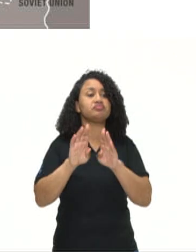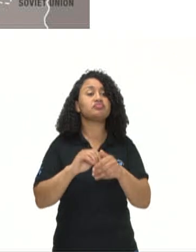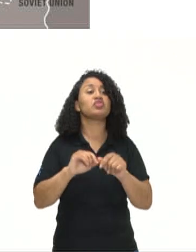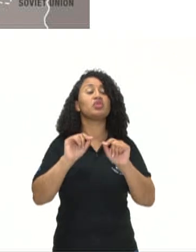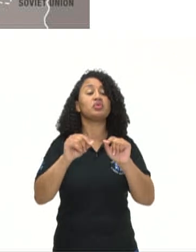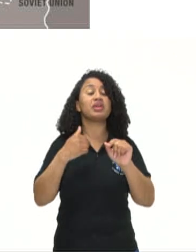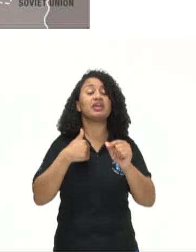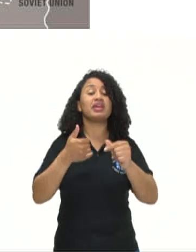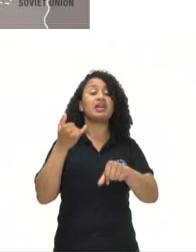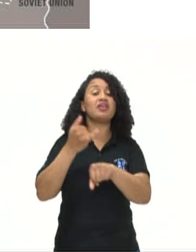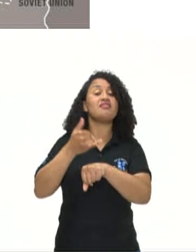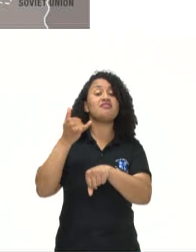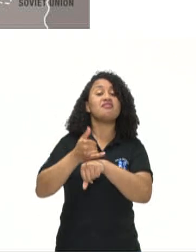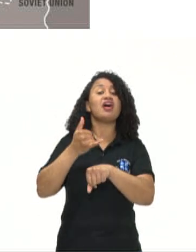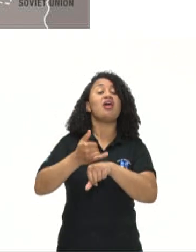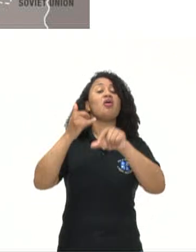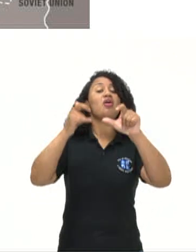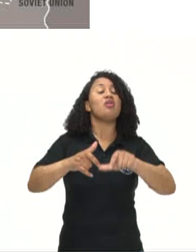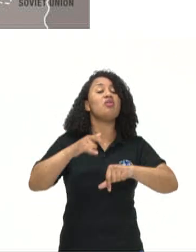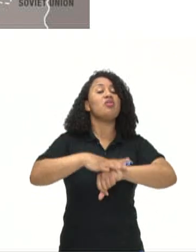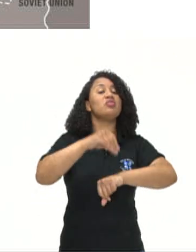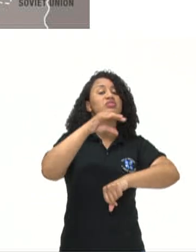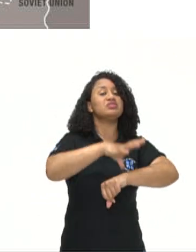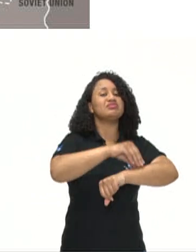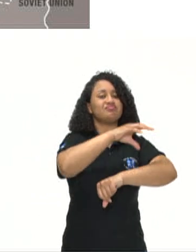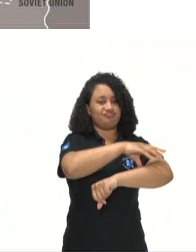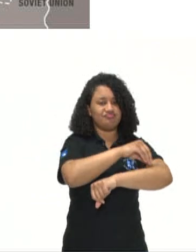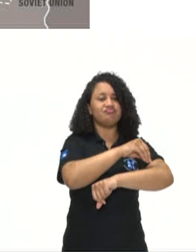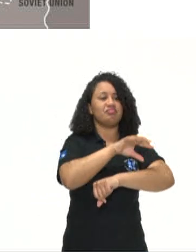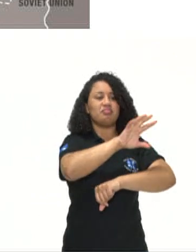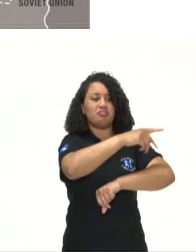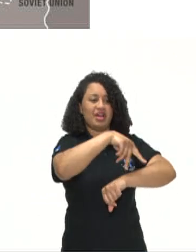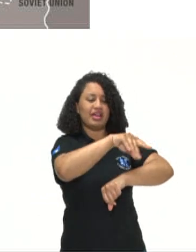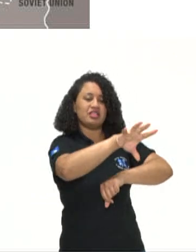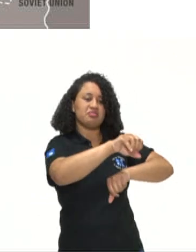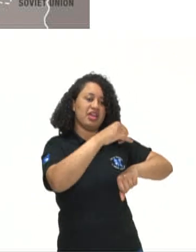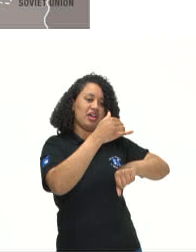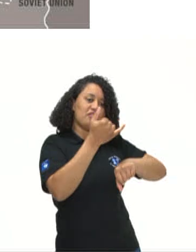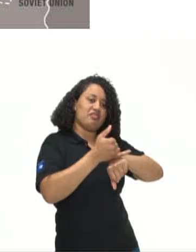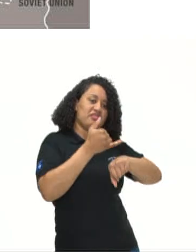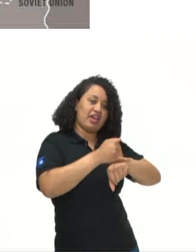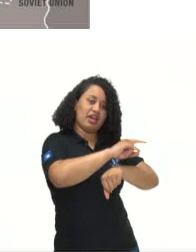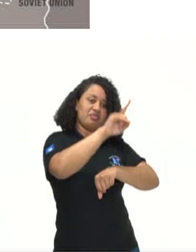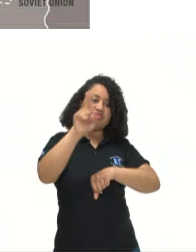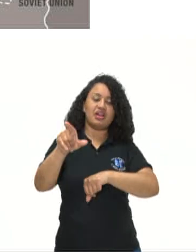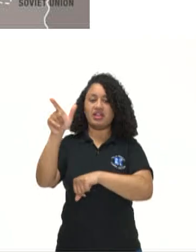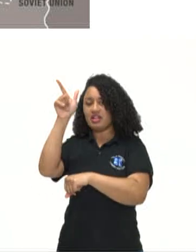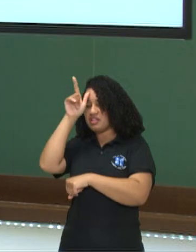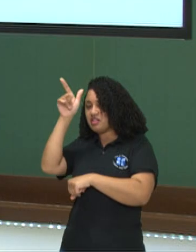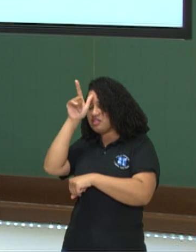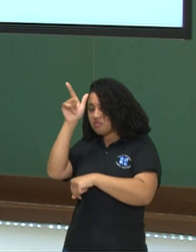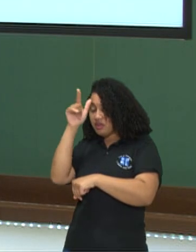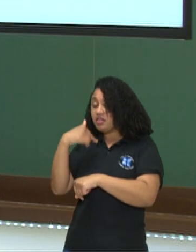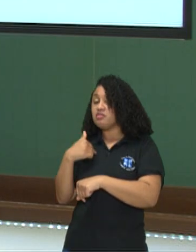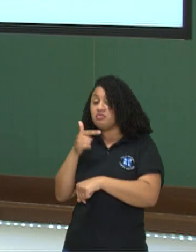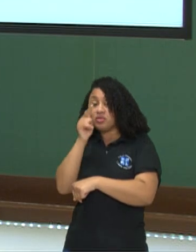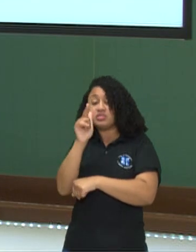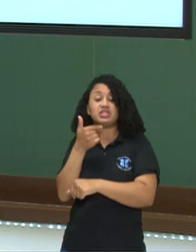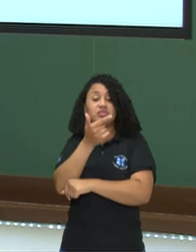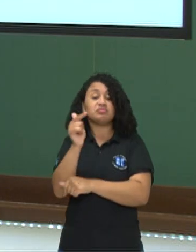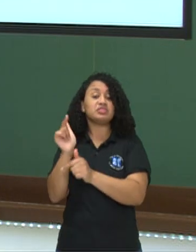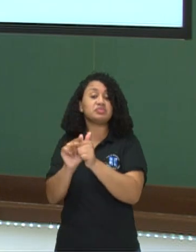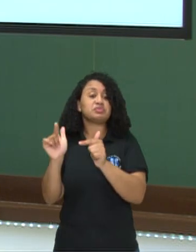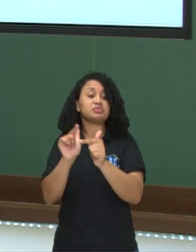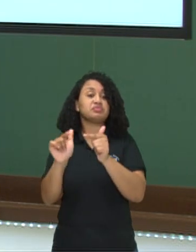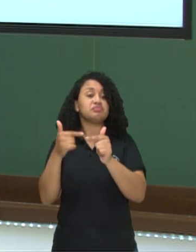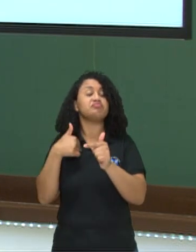de ferro da Suécia. Então, o fornecimento de ferro da Suécia para a Alemanha, para garantir isso sem nenhum problema, a